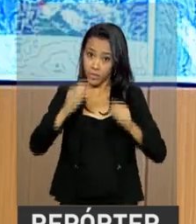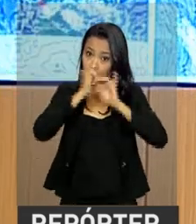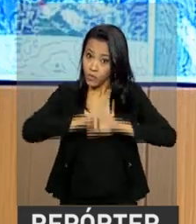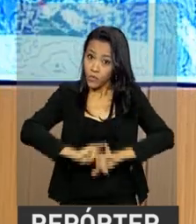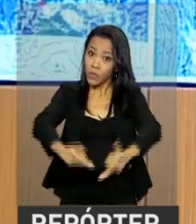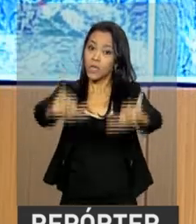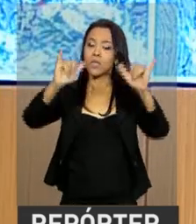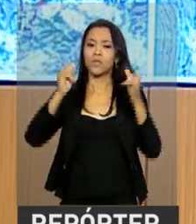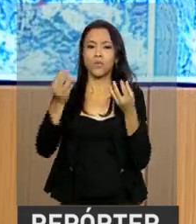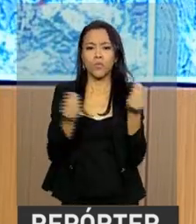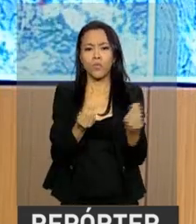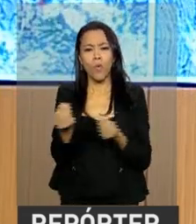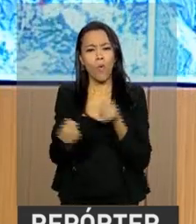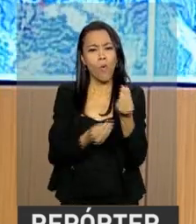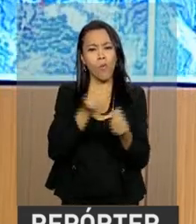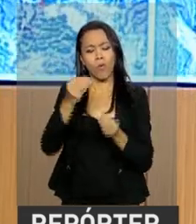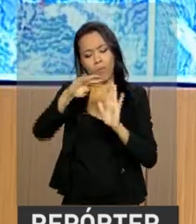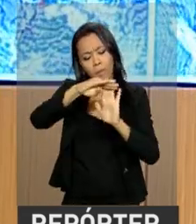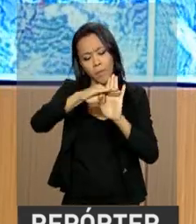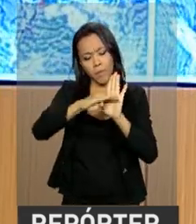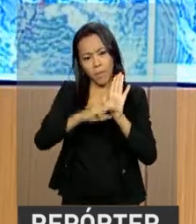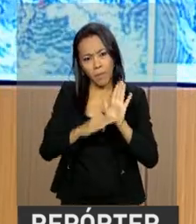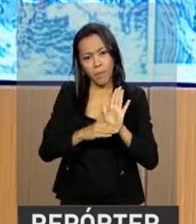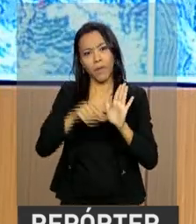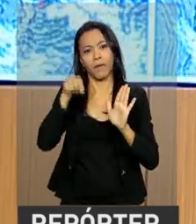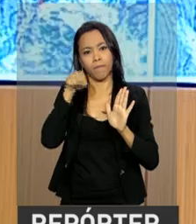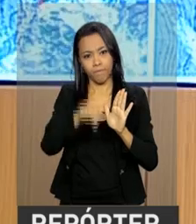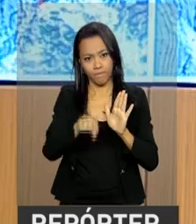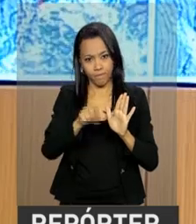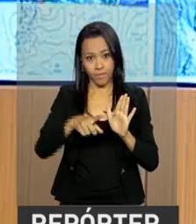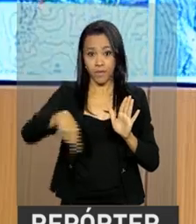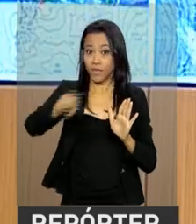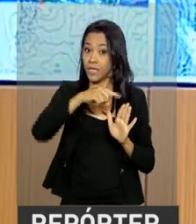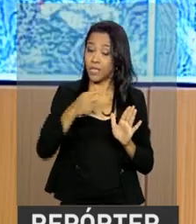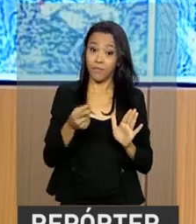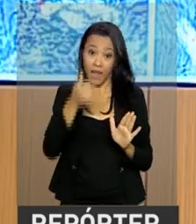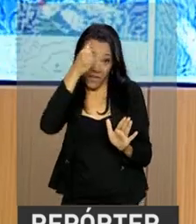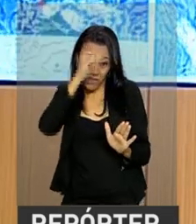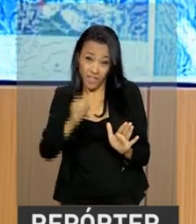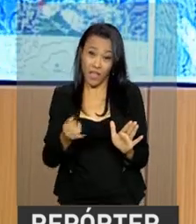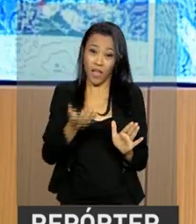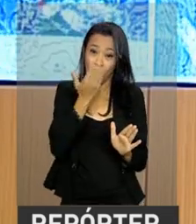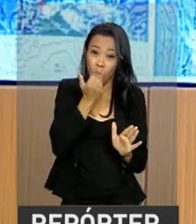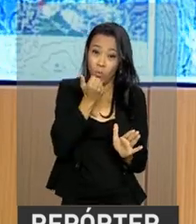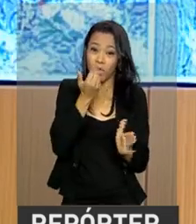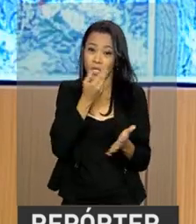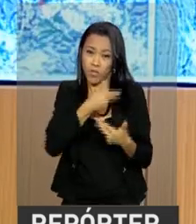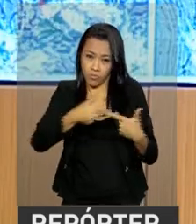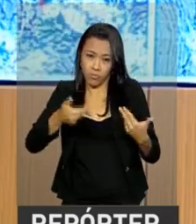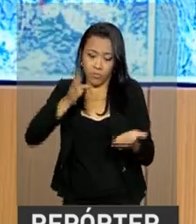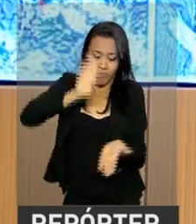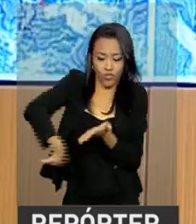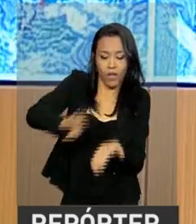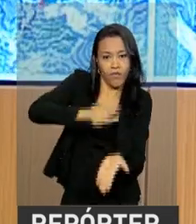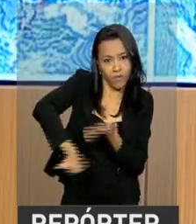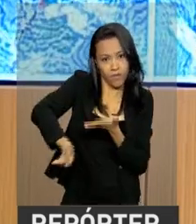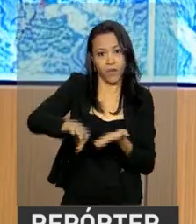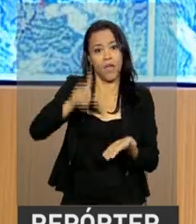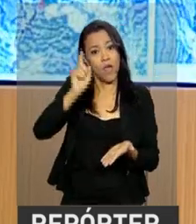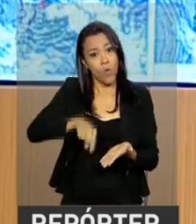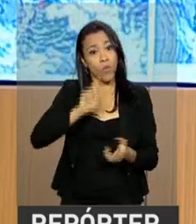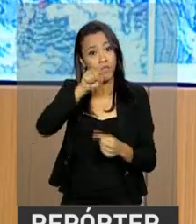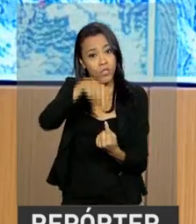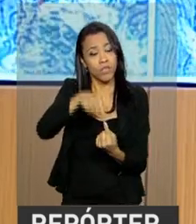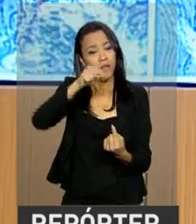do imet eles estão lançando a campanha #sem desperdício o objetivo é conscientizar os brasileiros